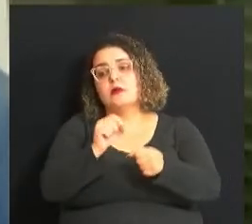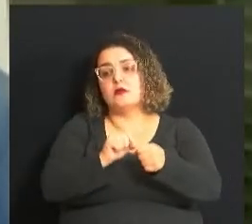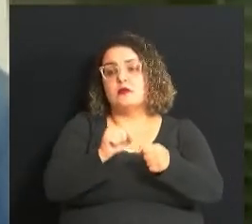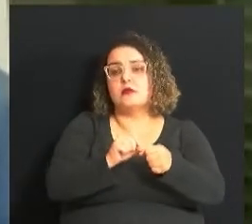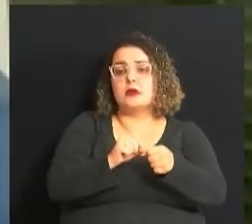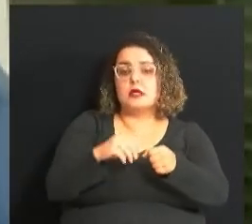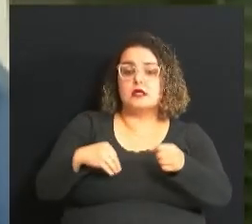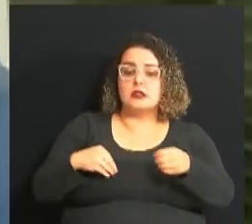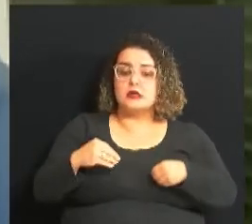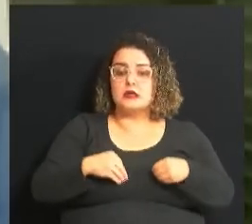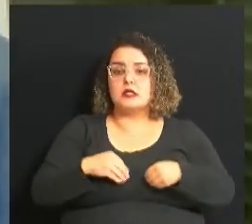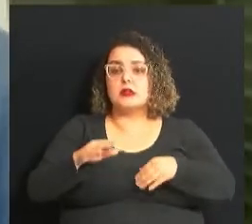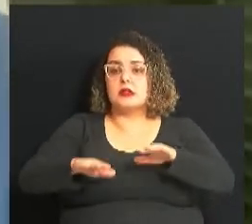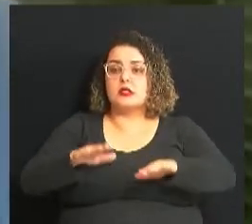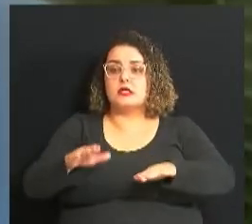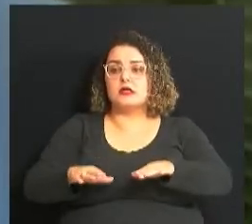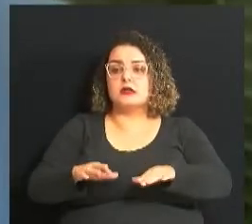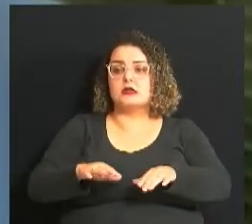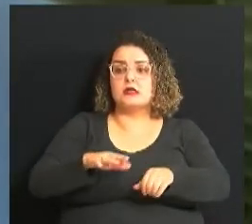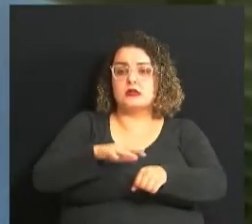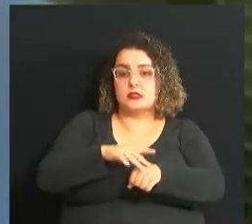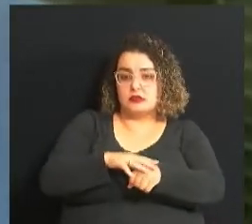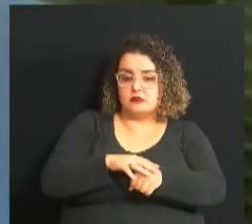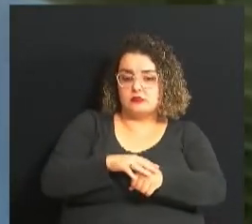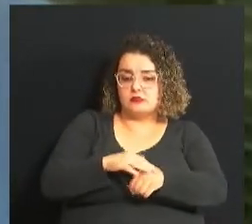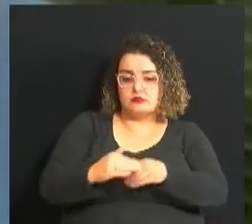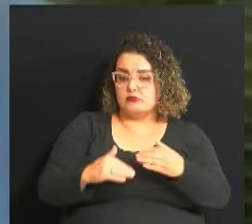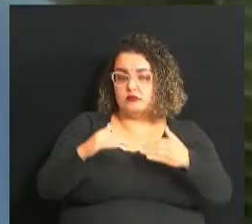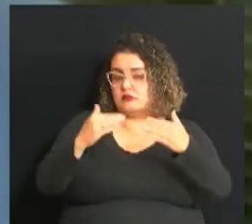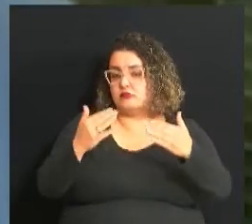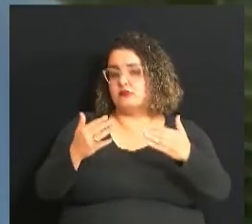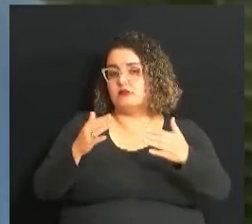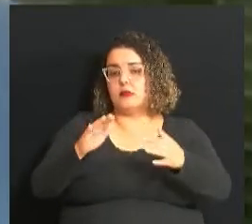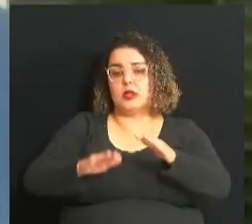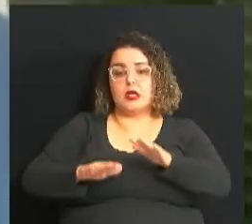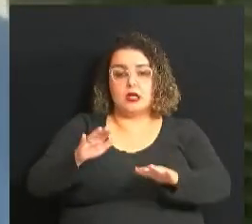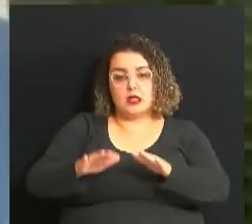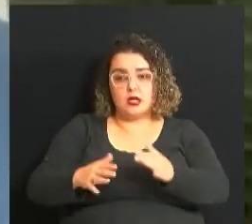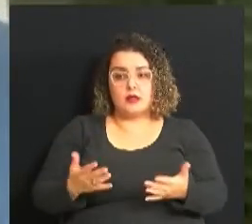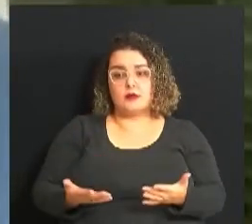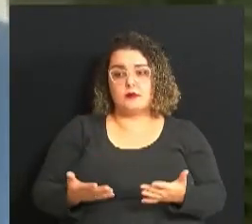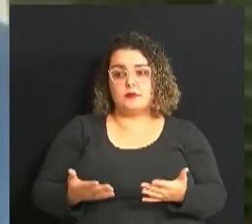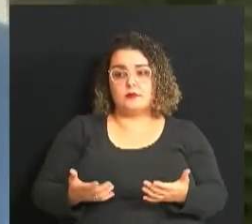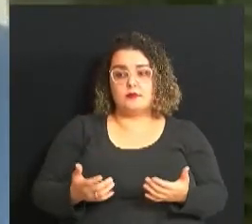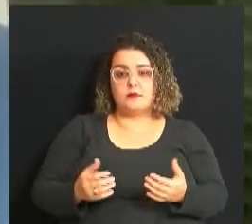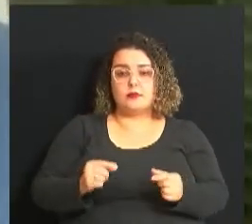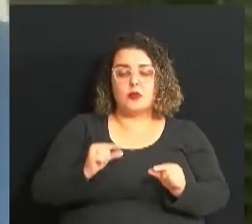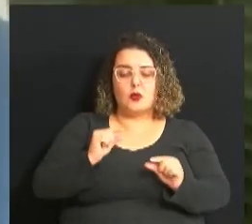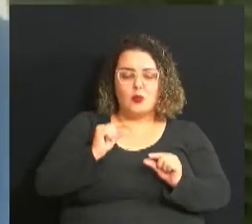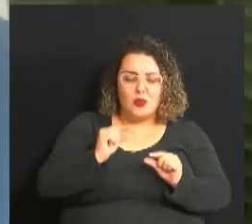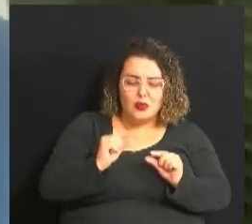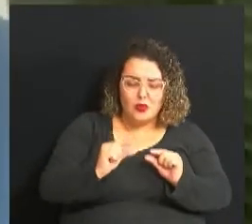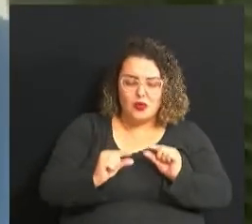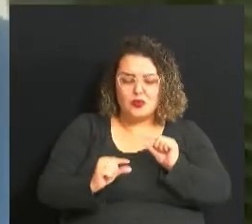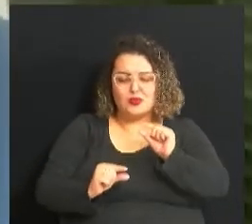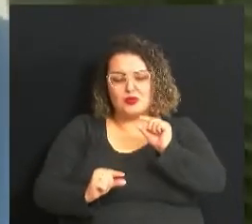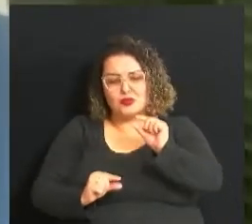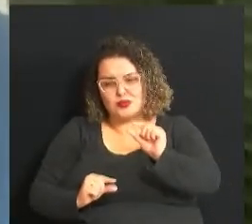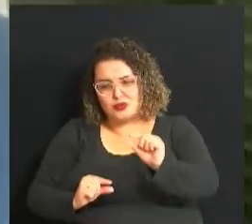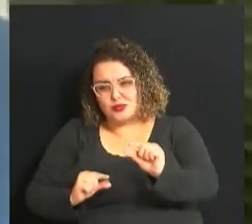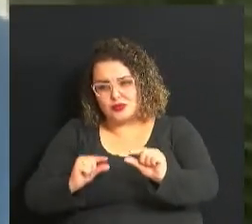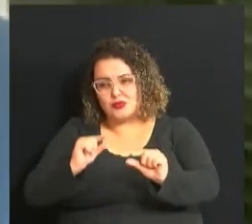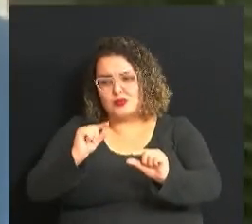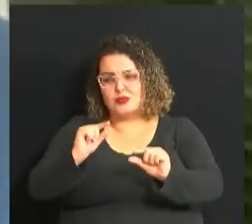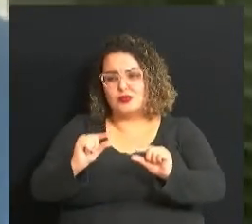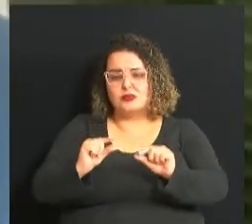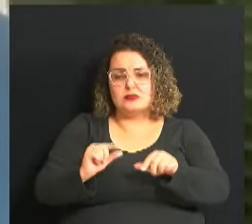essa doença ela nem vai evoluir. Às vezes, ela vai evoluir tão lentamente que você pode deixar o paciente sem